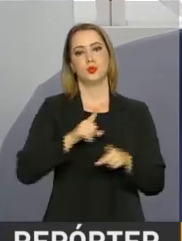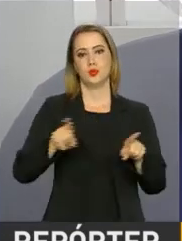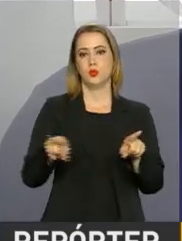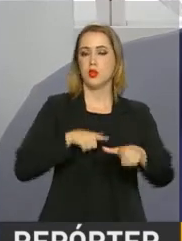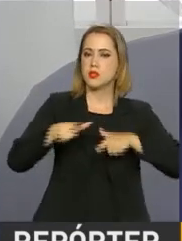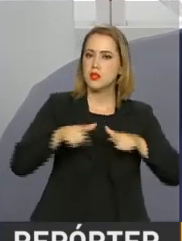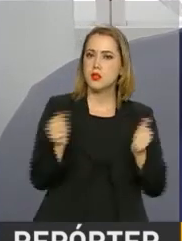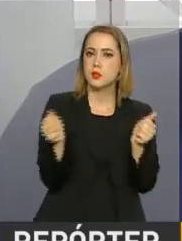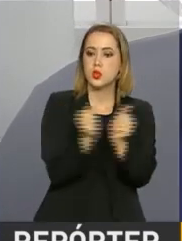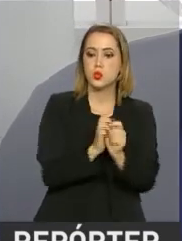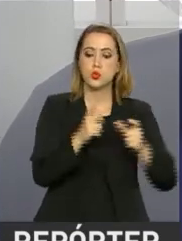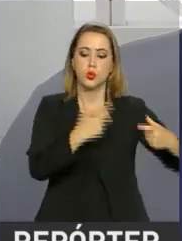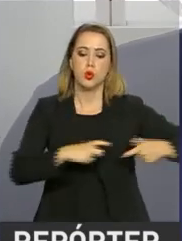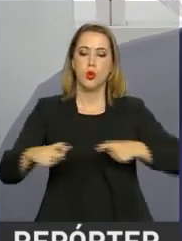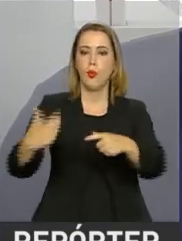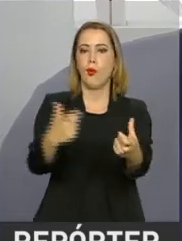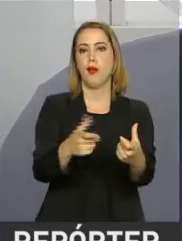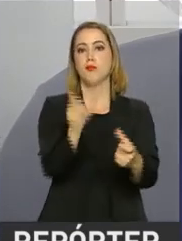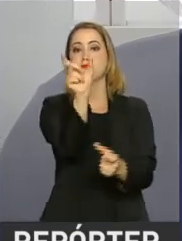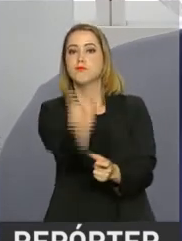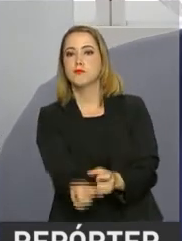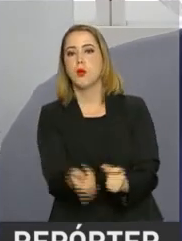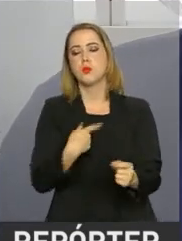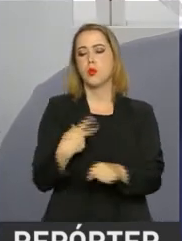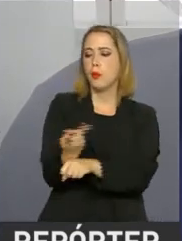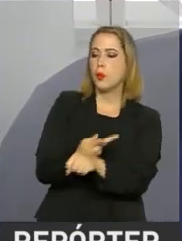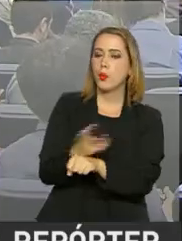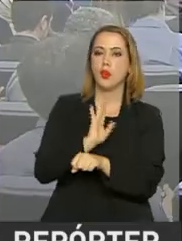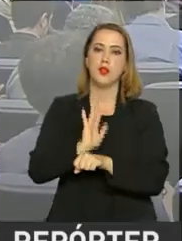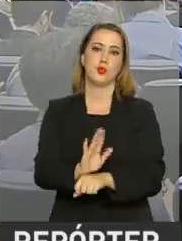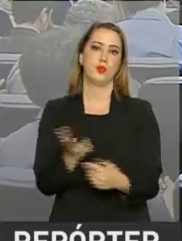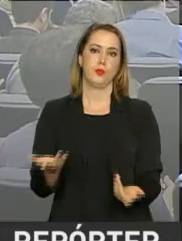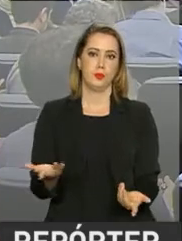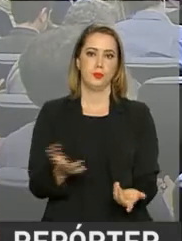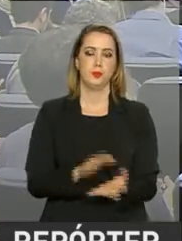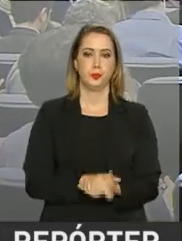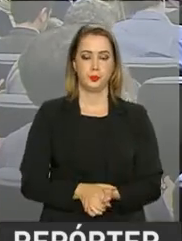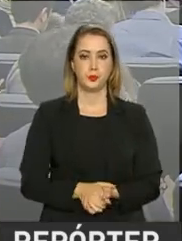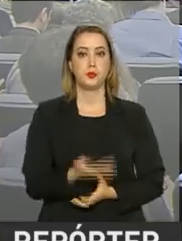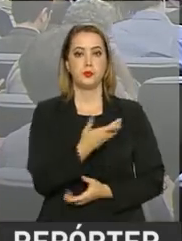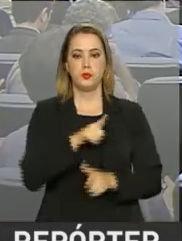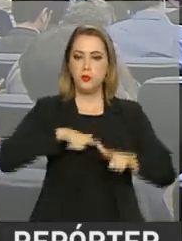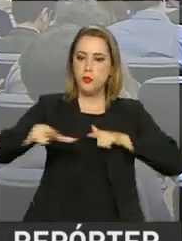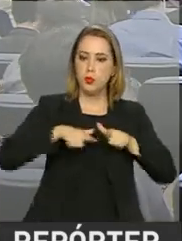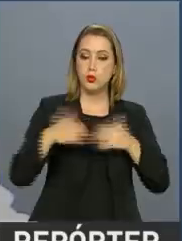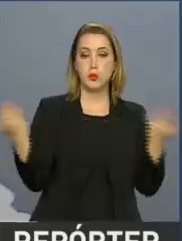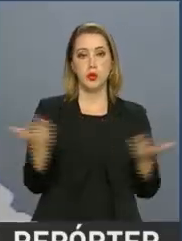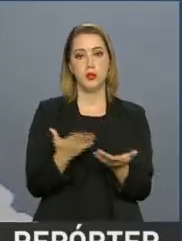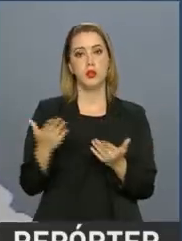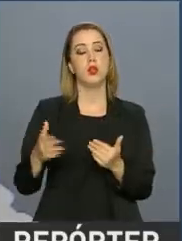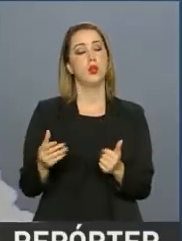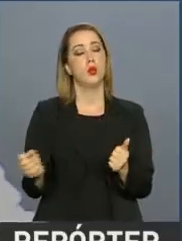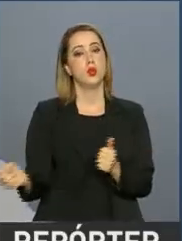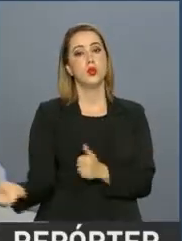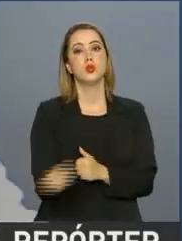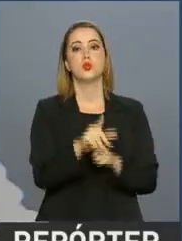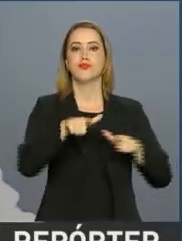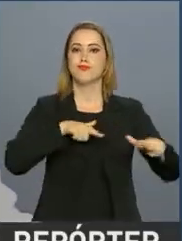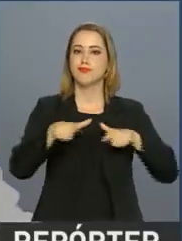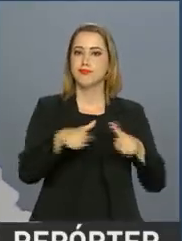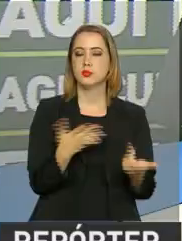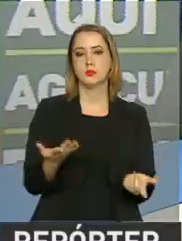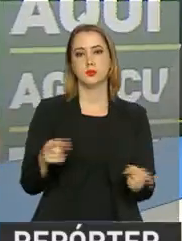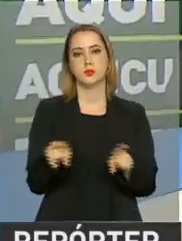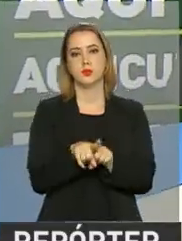em todos os campos onde o produtor possa procurar nossa rua é um trabalho que vai ganhar reforço 52 milhões